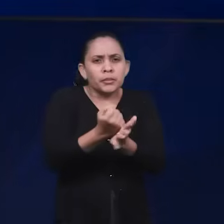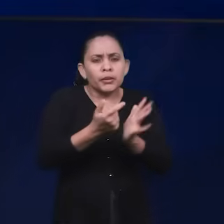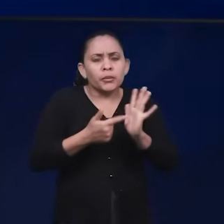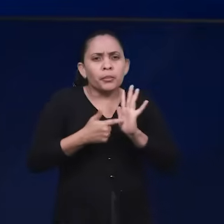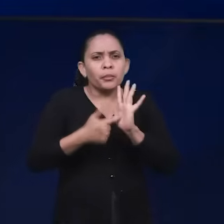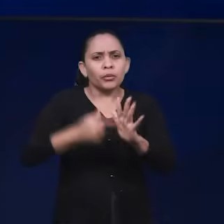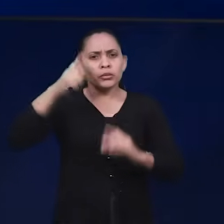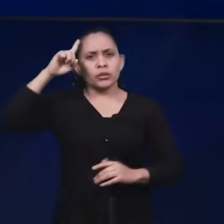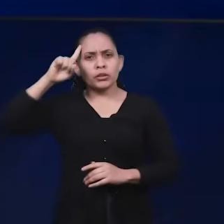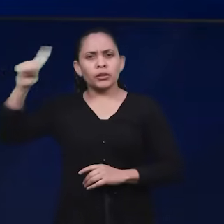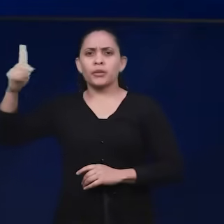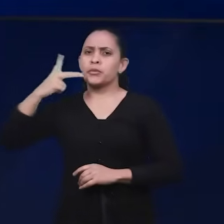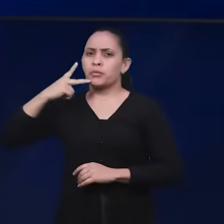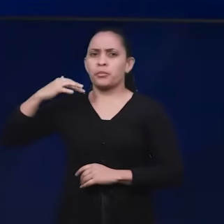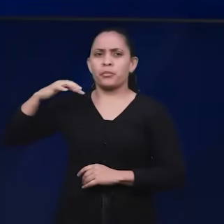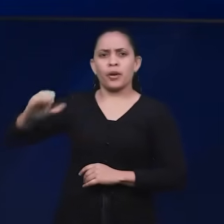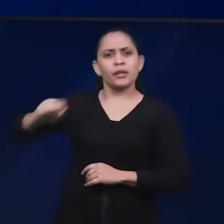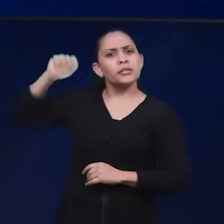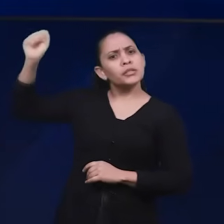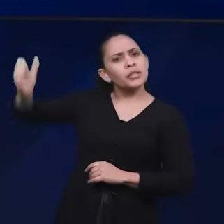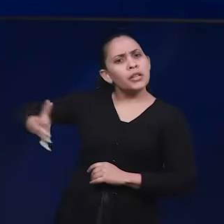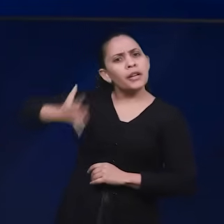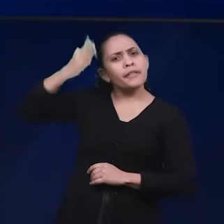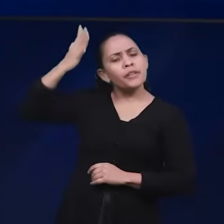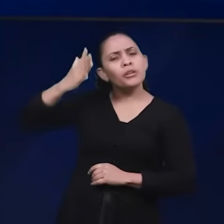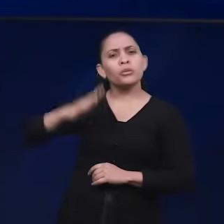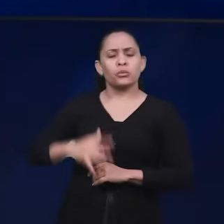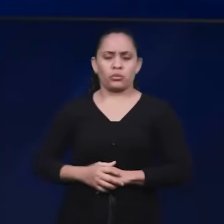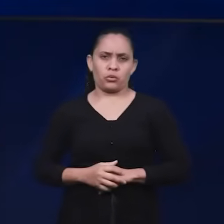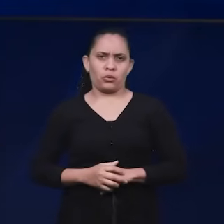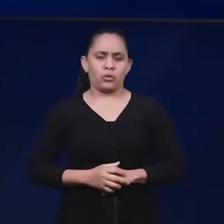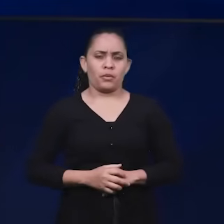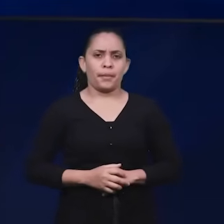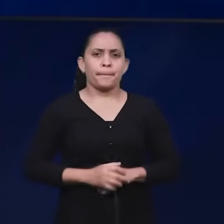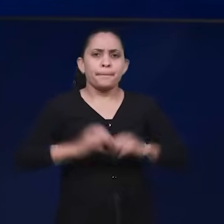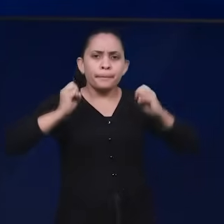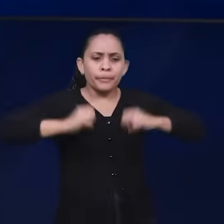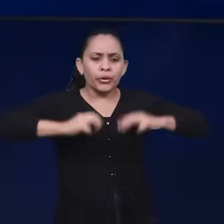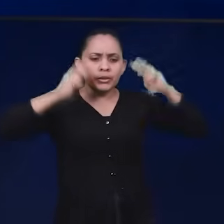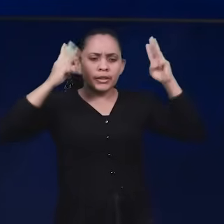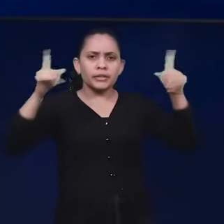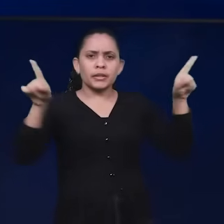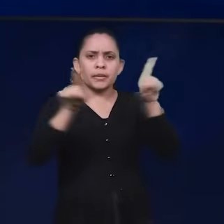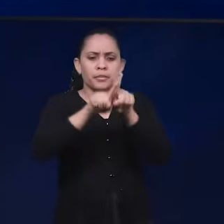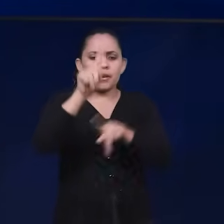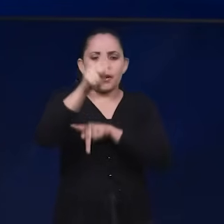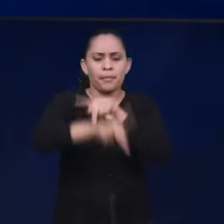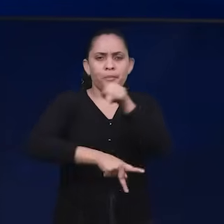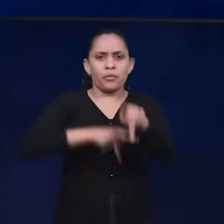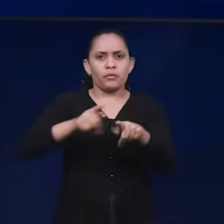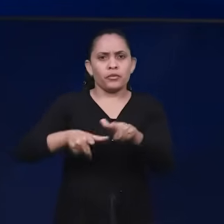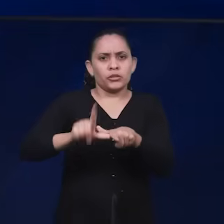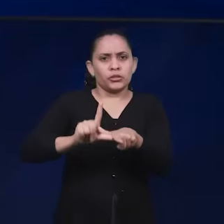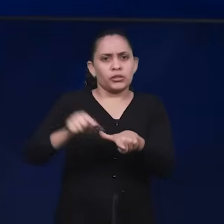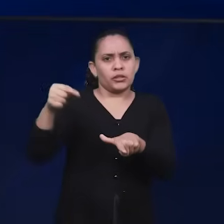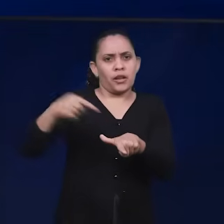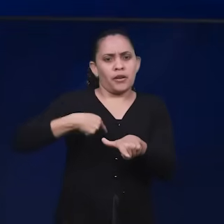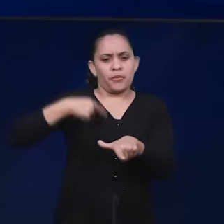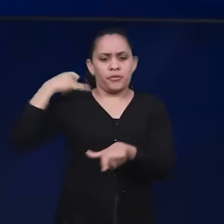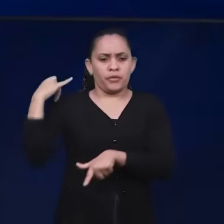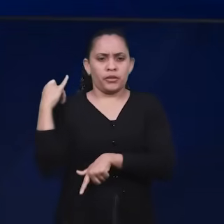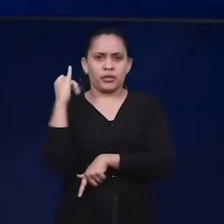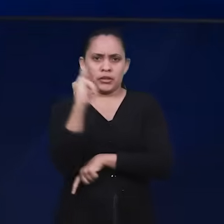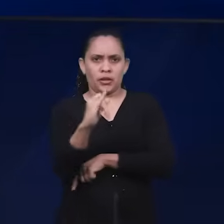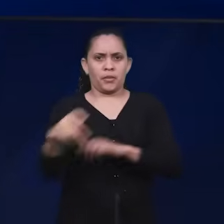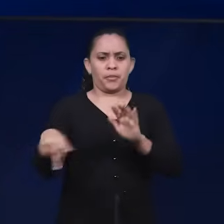Deus Pai se revelou a Moisés e, portanto, ao povo de Israel, tanto que essa expressão